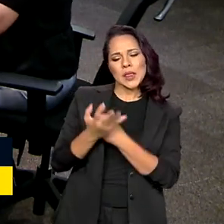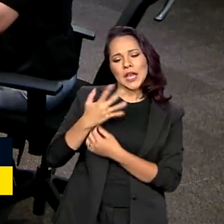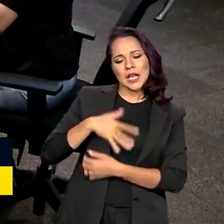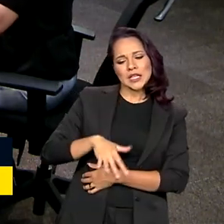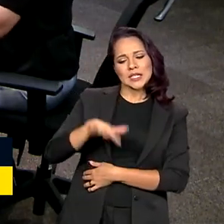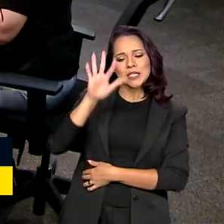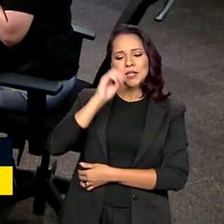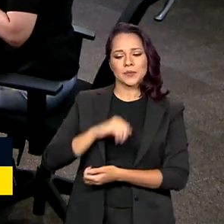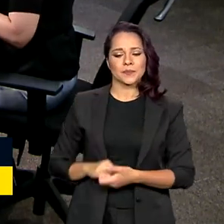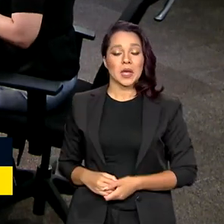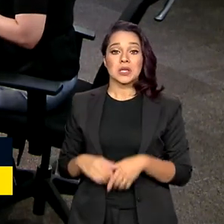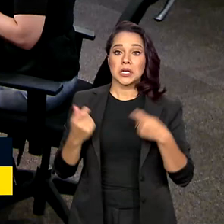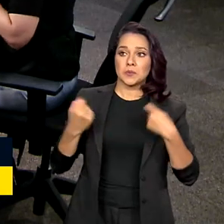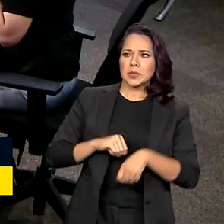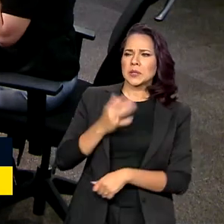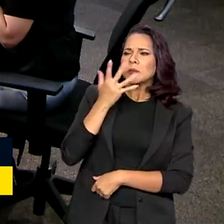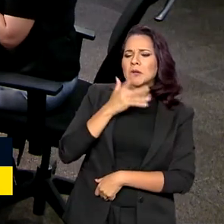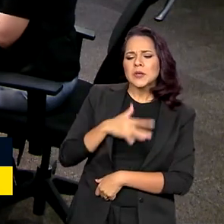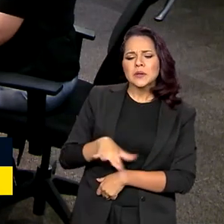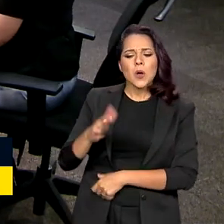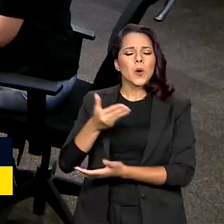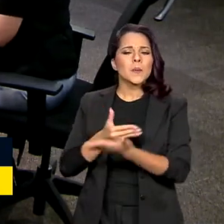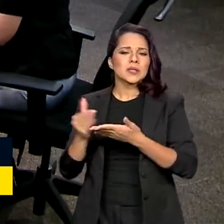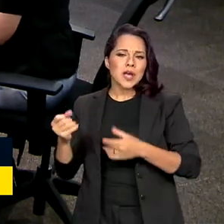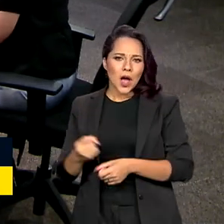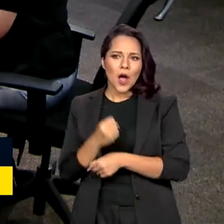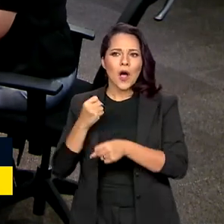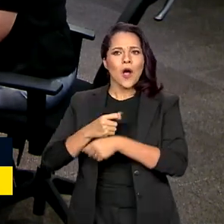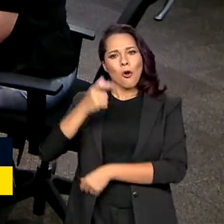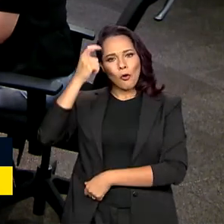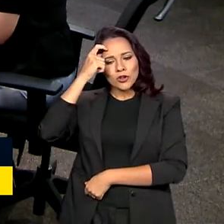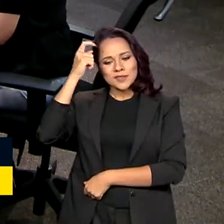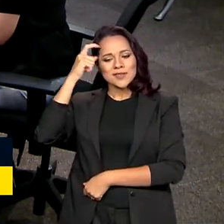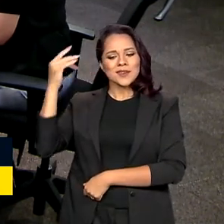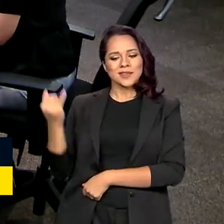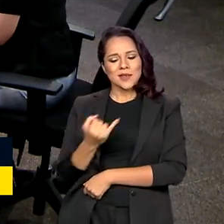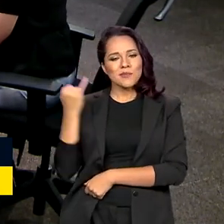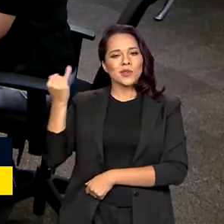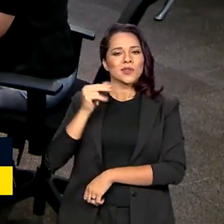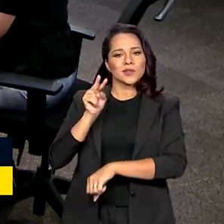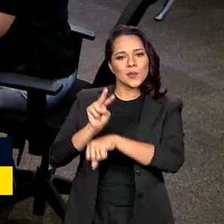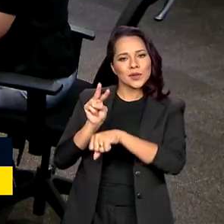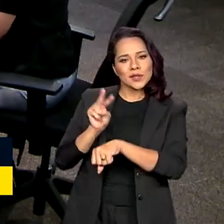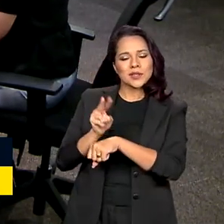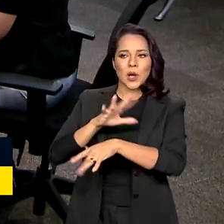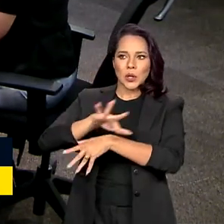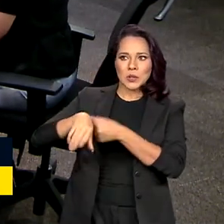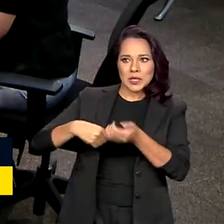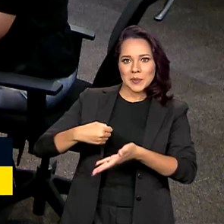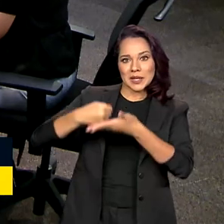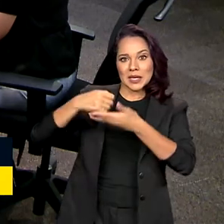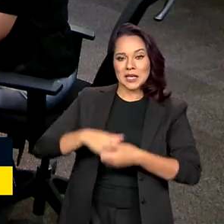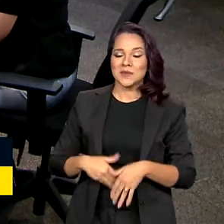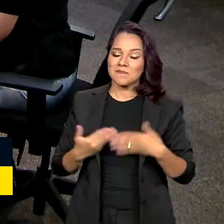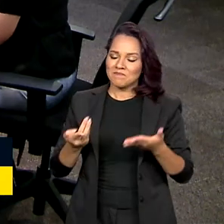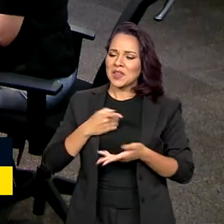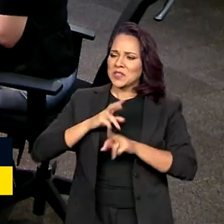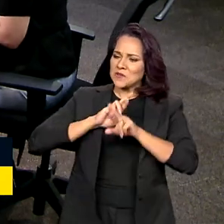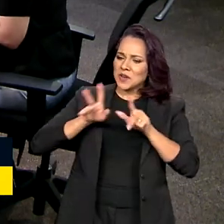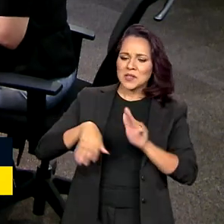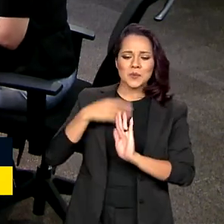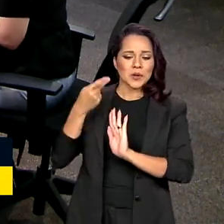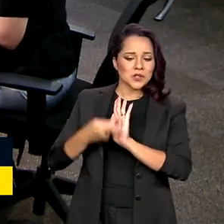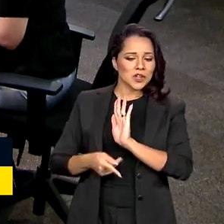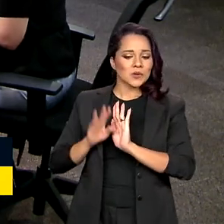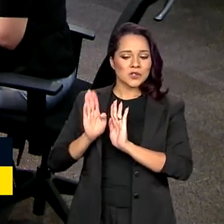A gente precisa, desde pequeno, começar a construir essa consciência da importância da preservação, da sustentabilidade. Então, nós temos vários projetos